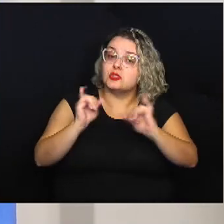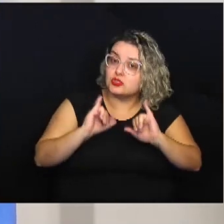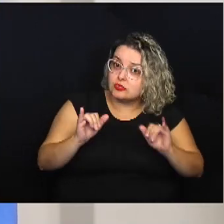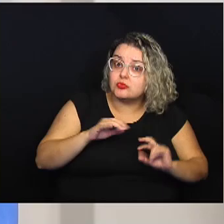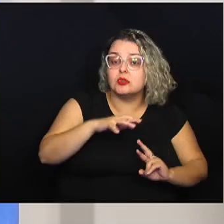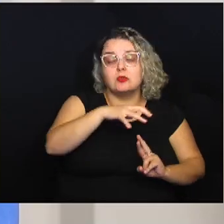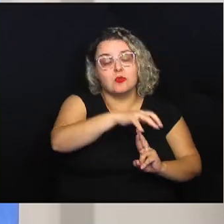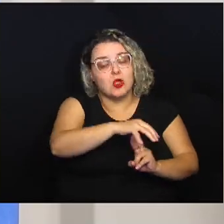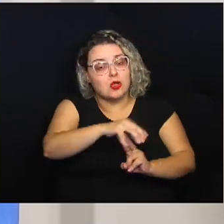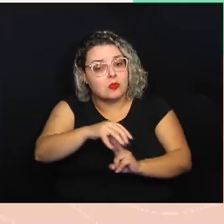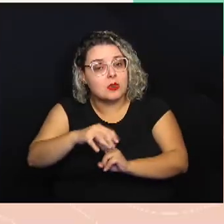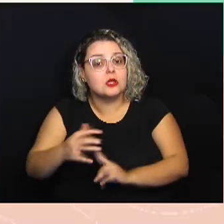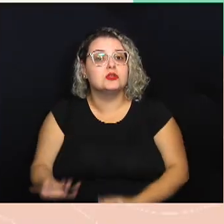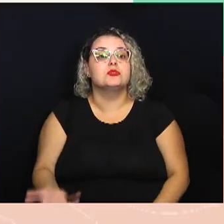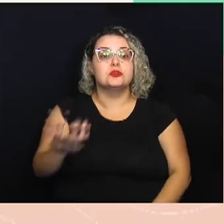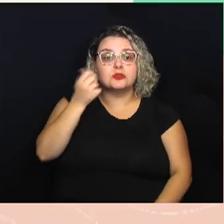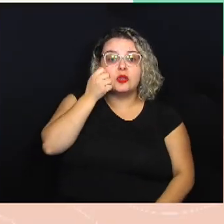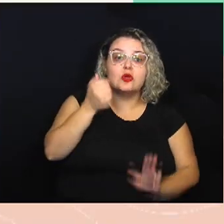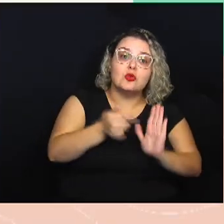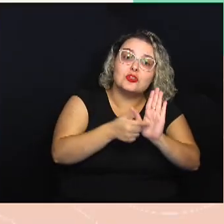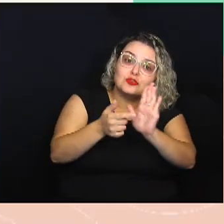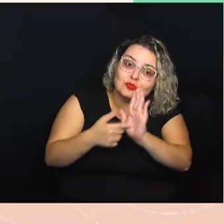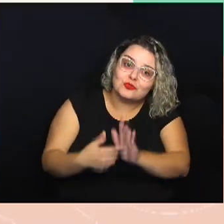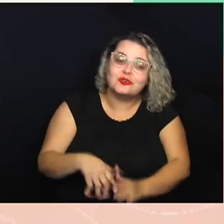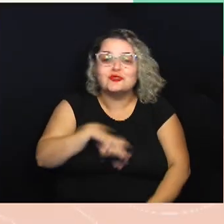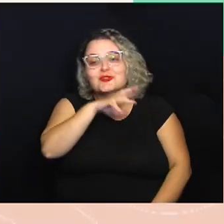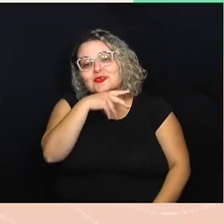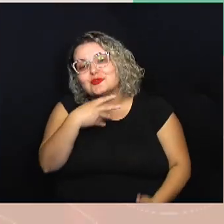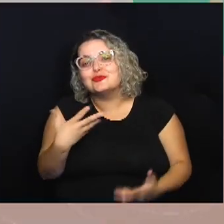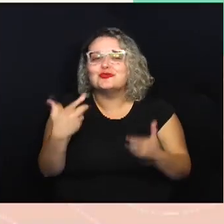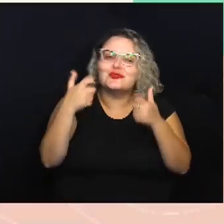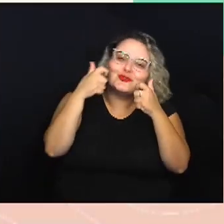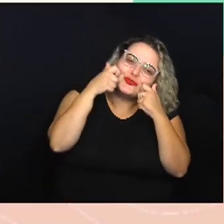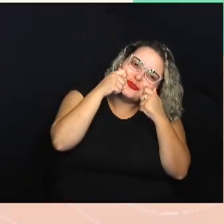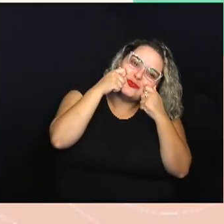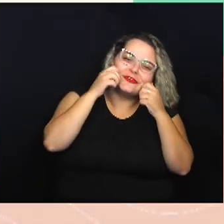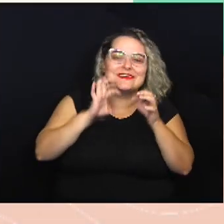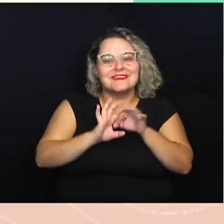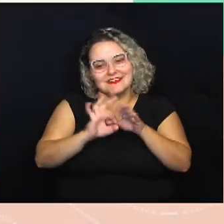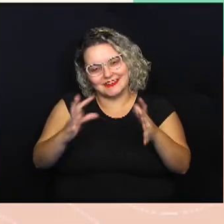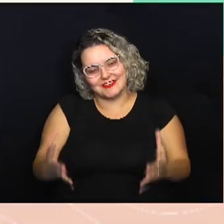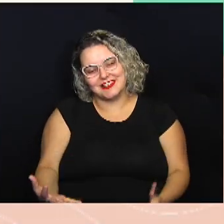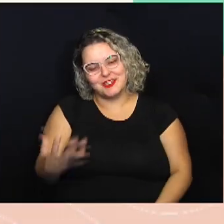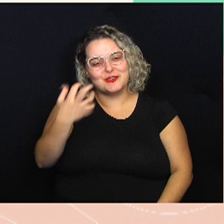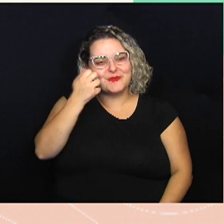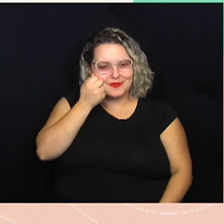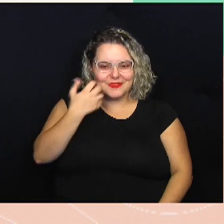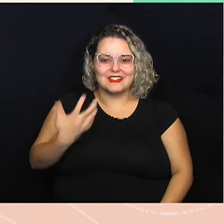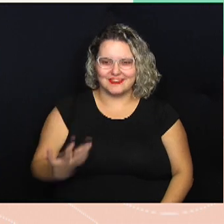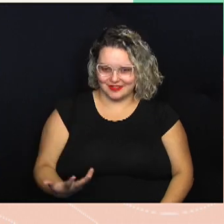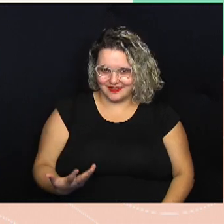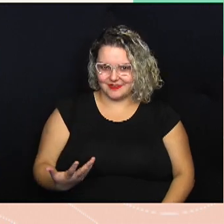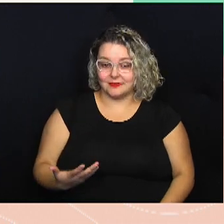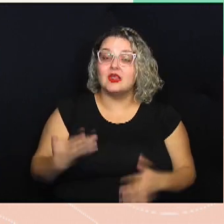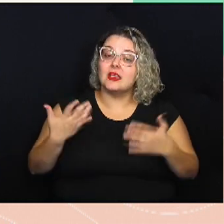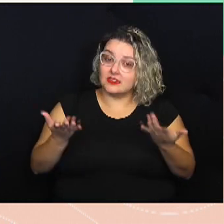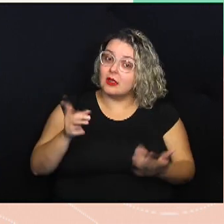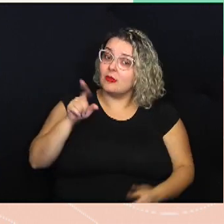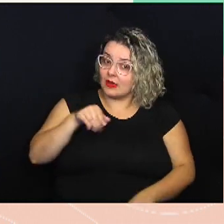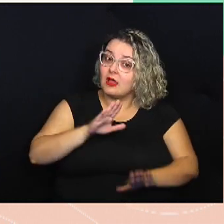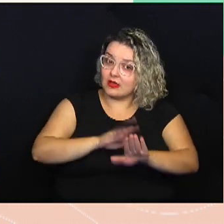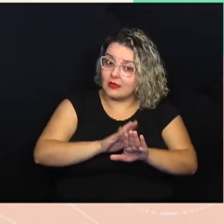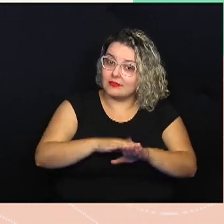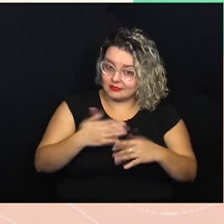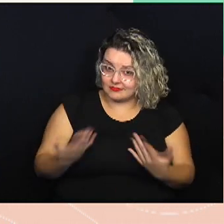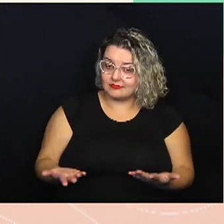de adoções, inclusive mostrando os animaizinhos que estão aptos para serem adotados. Então, é uma ação